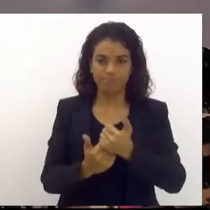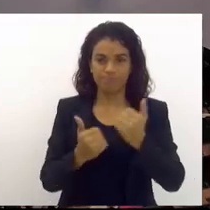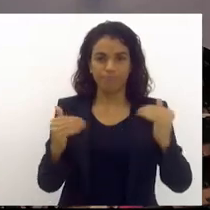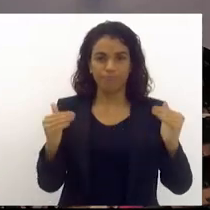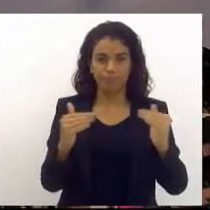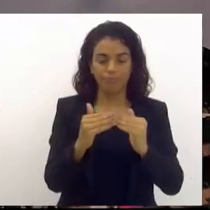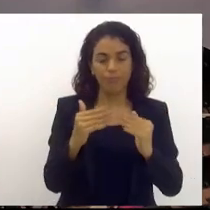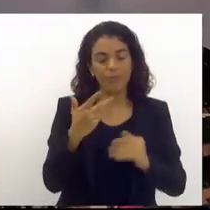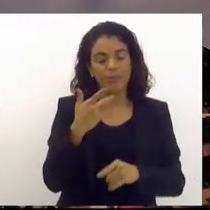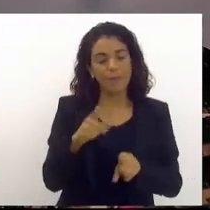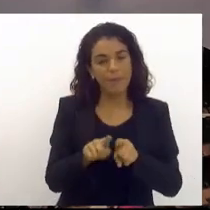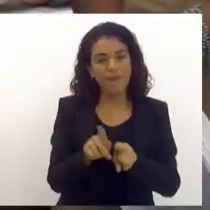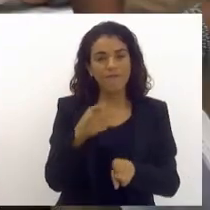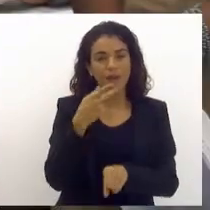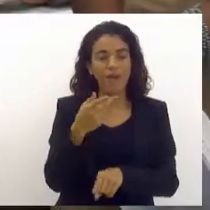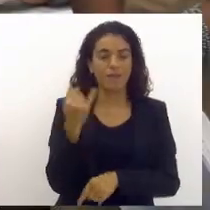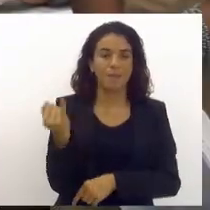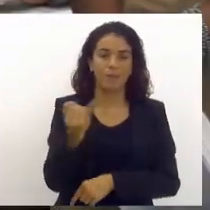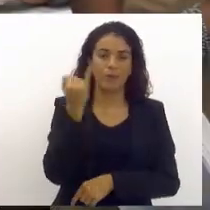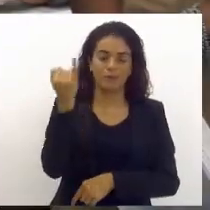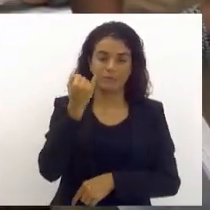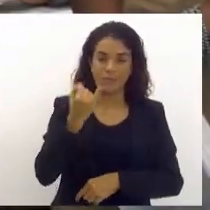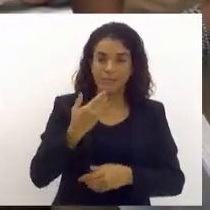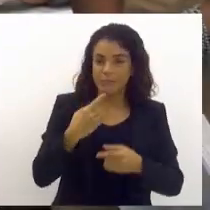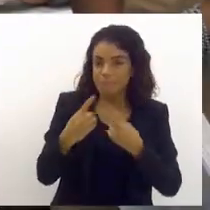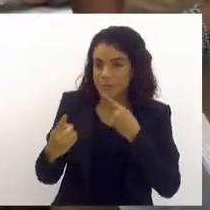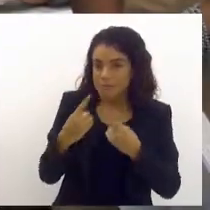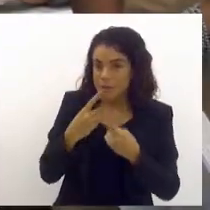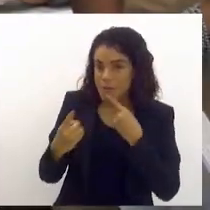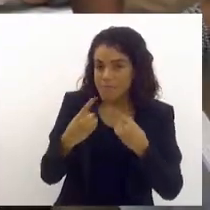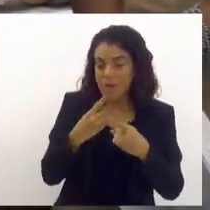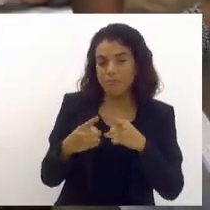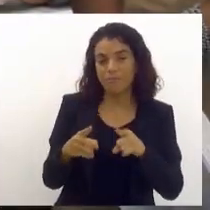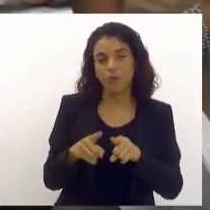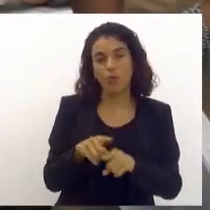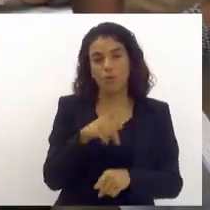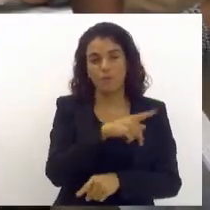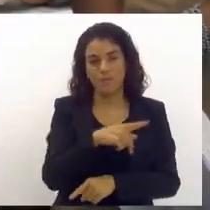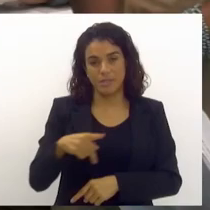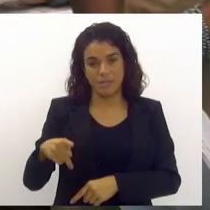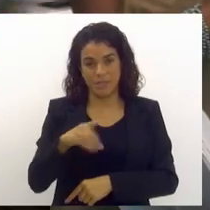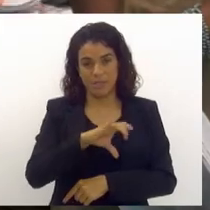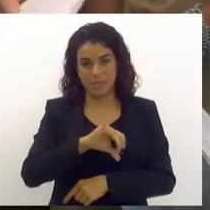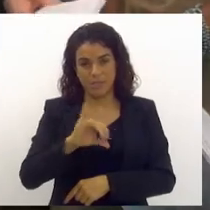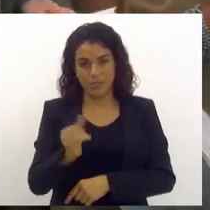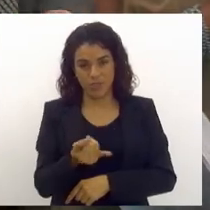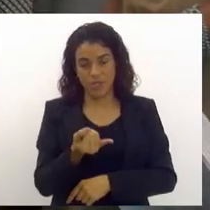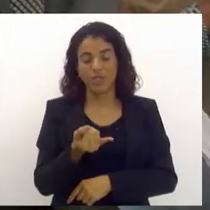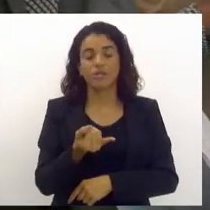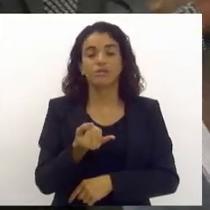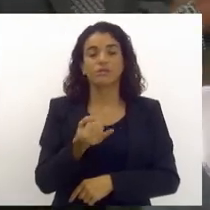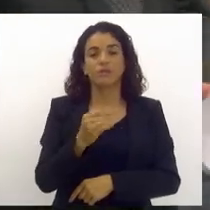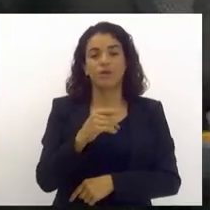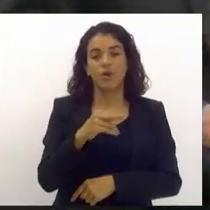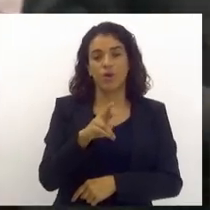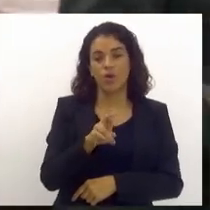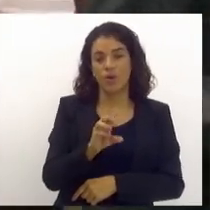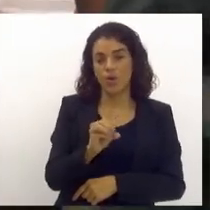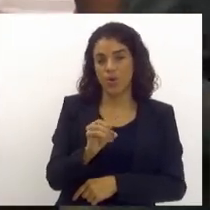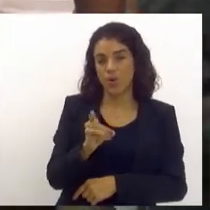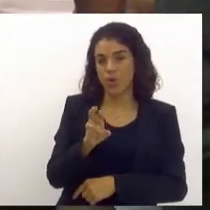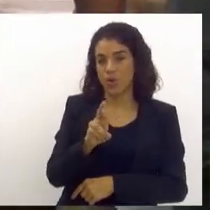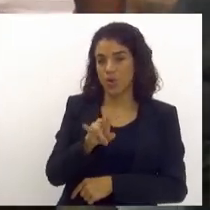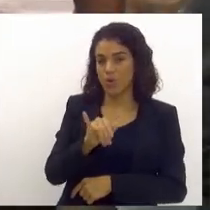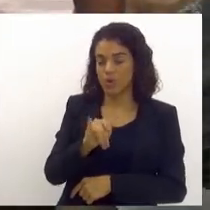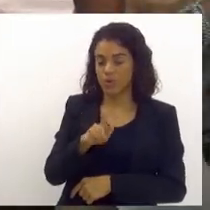diálogo, especialmente com o doutor Serginho e com o Rodrigo Amorim, que se dedicaram a ajudar a resolver esse problema,